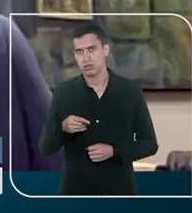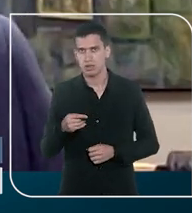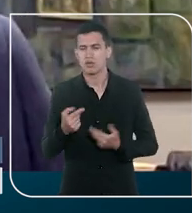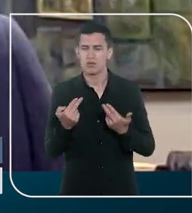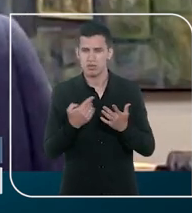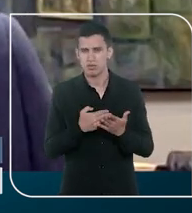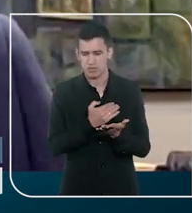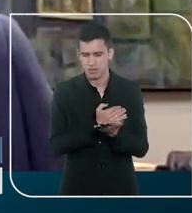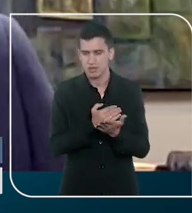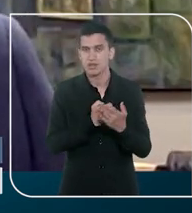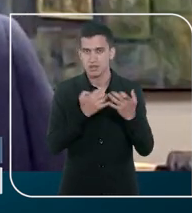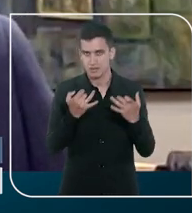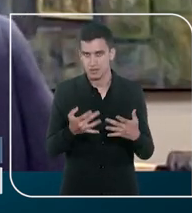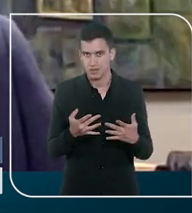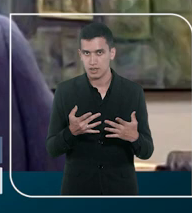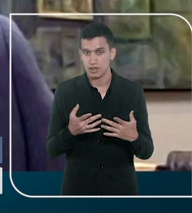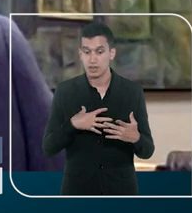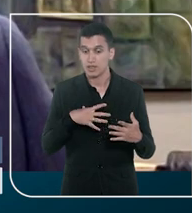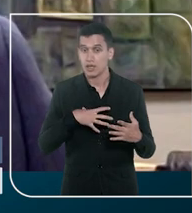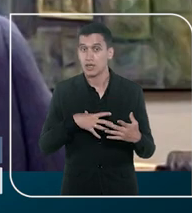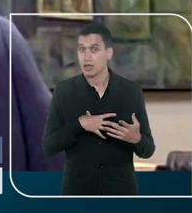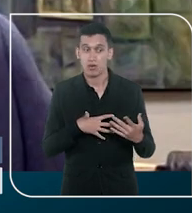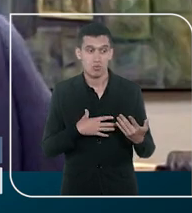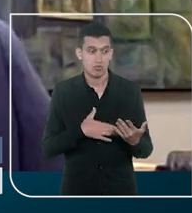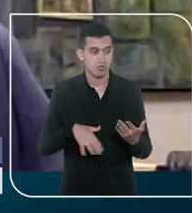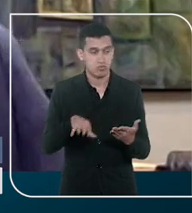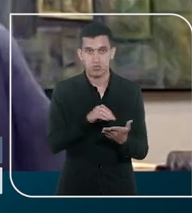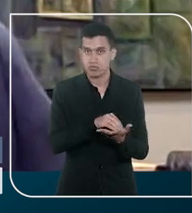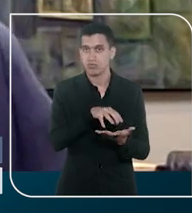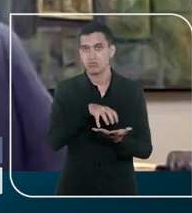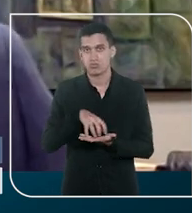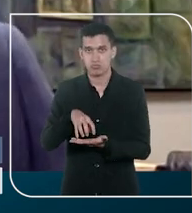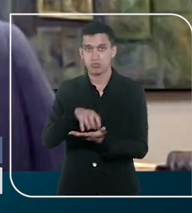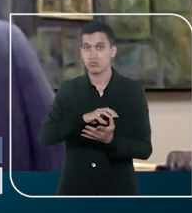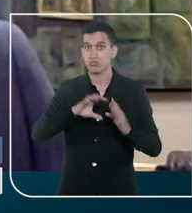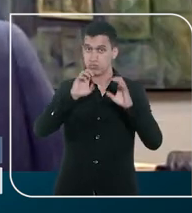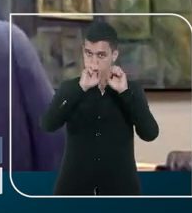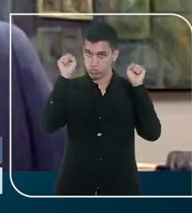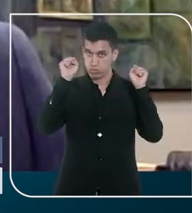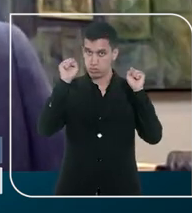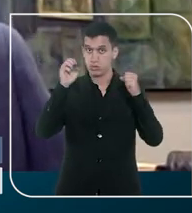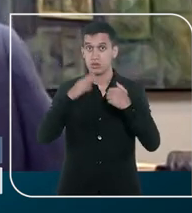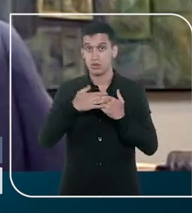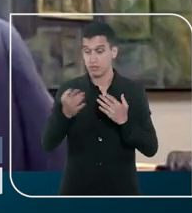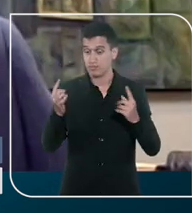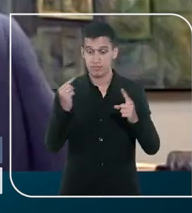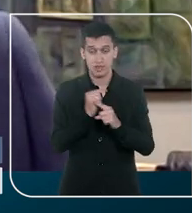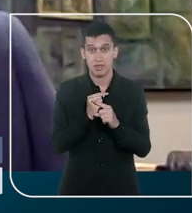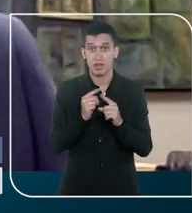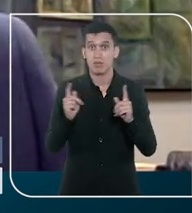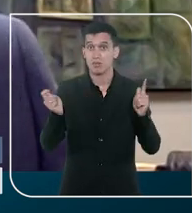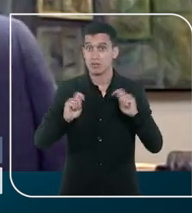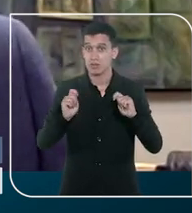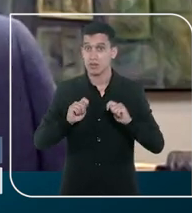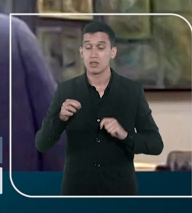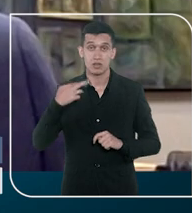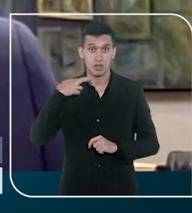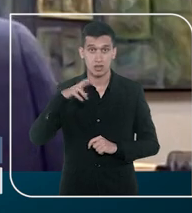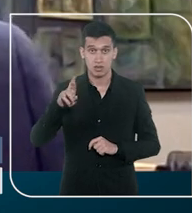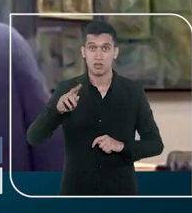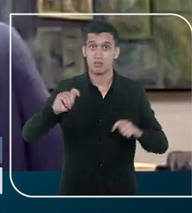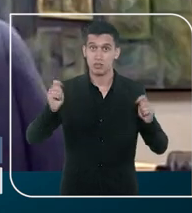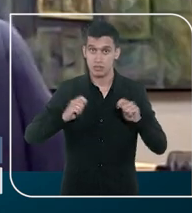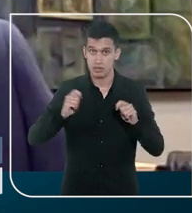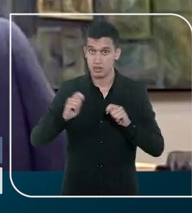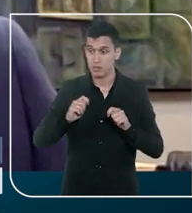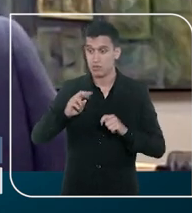que permeia os órgãos, os tribunais. Então, seria até um descompasso a possibilidade de que o relator pudesse